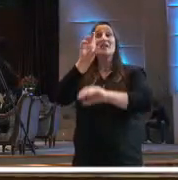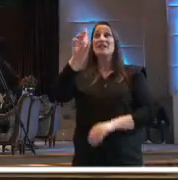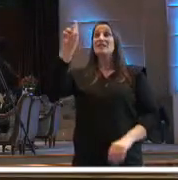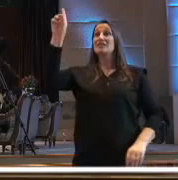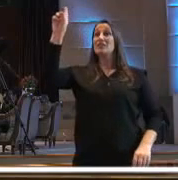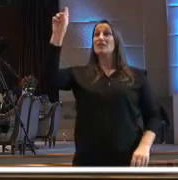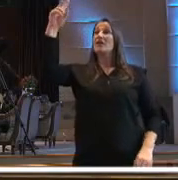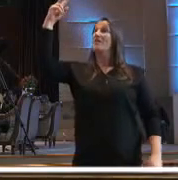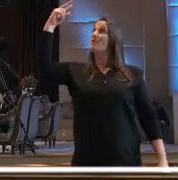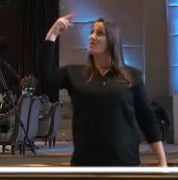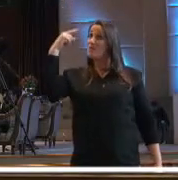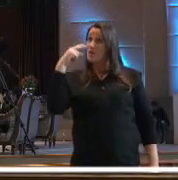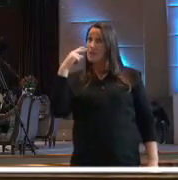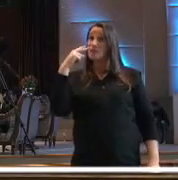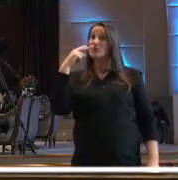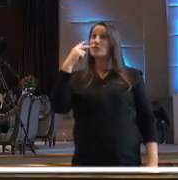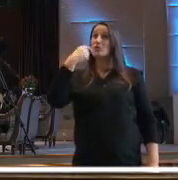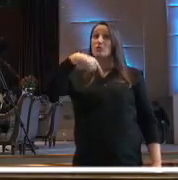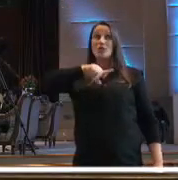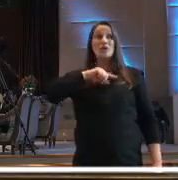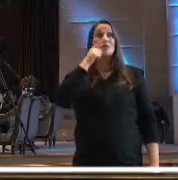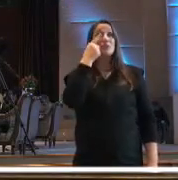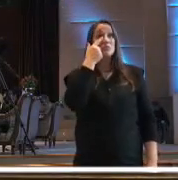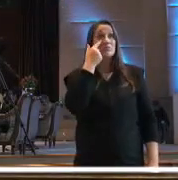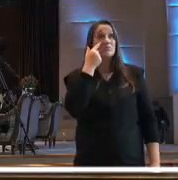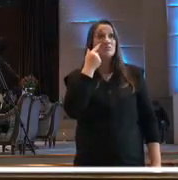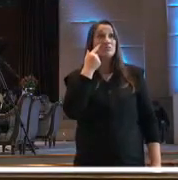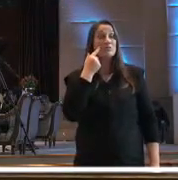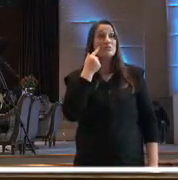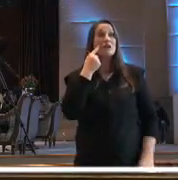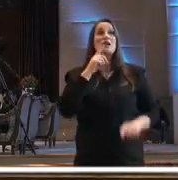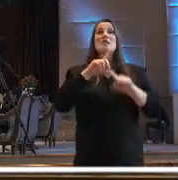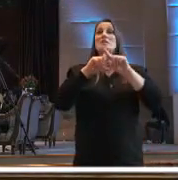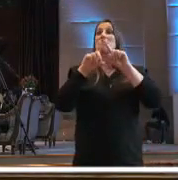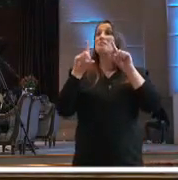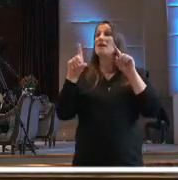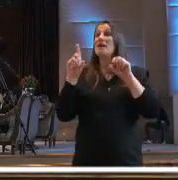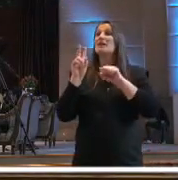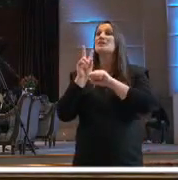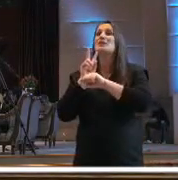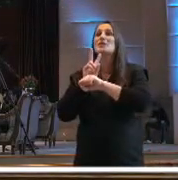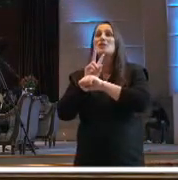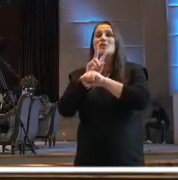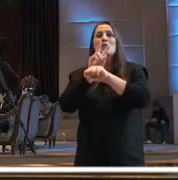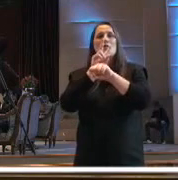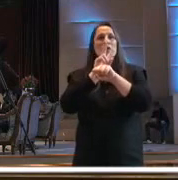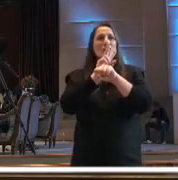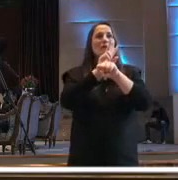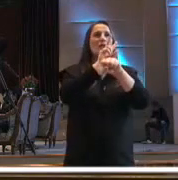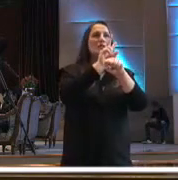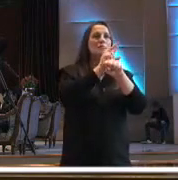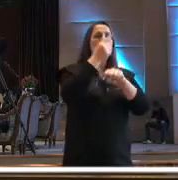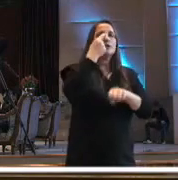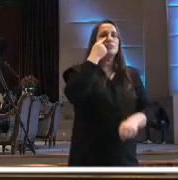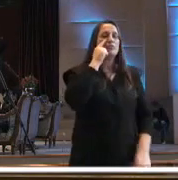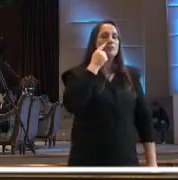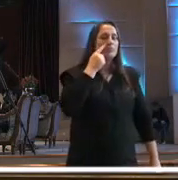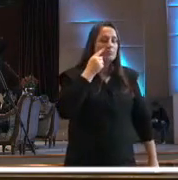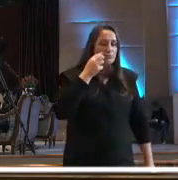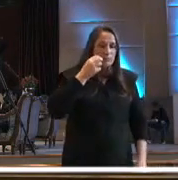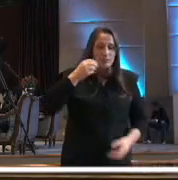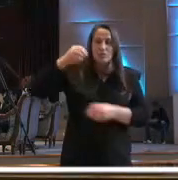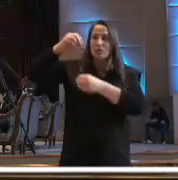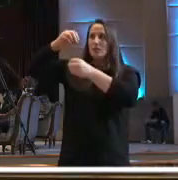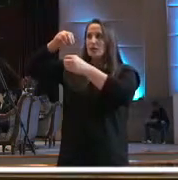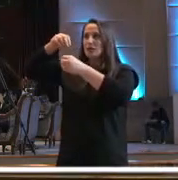está vendo as nossas lágrimas, mas cuidadosamente colecionando no seu odre